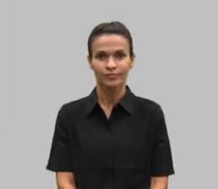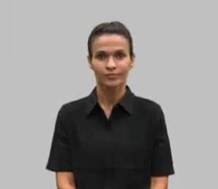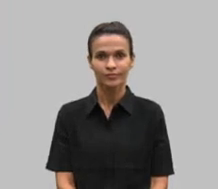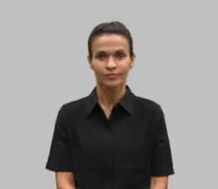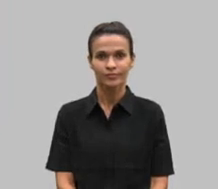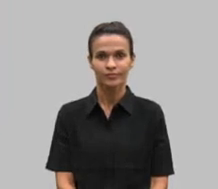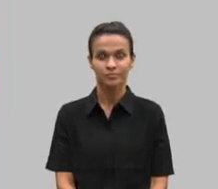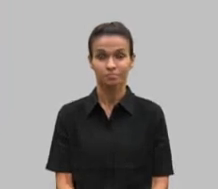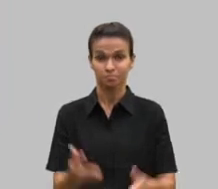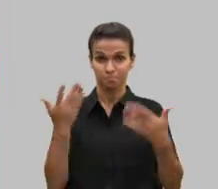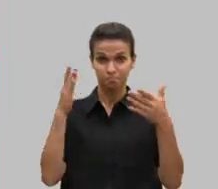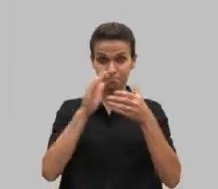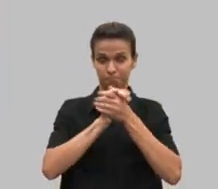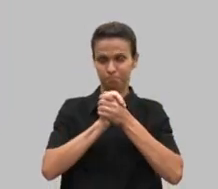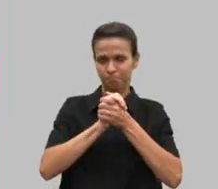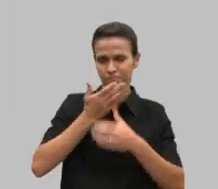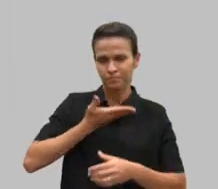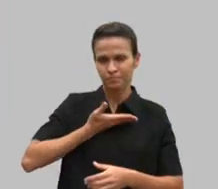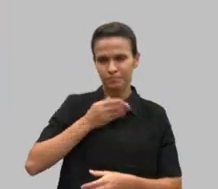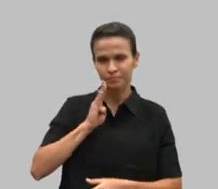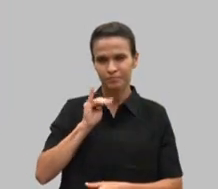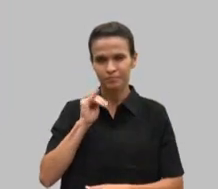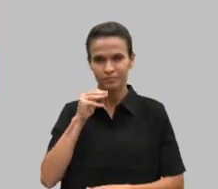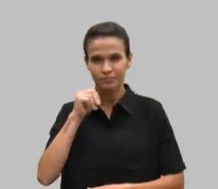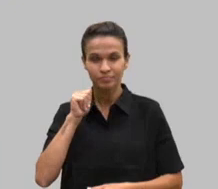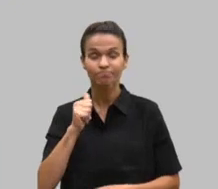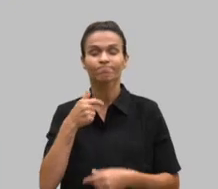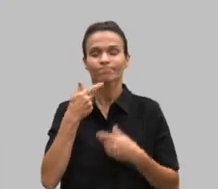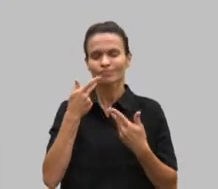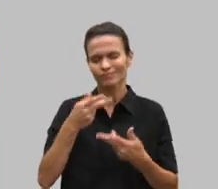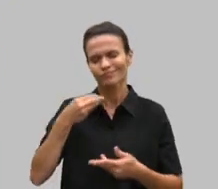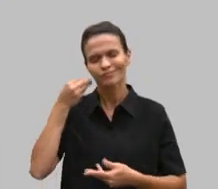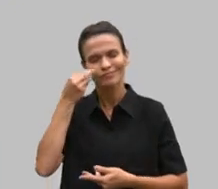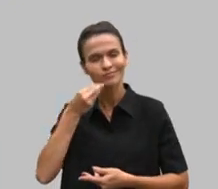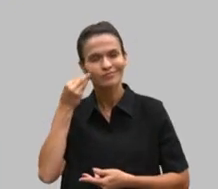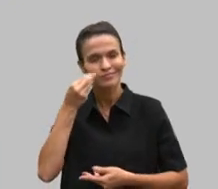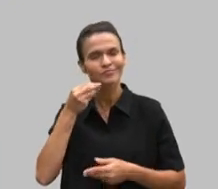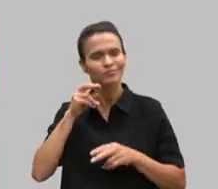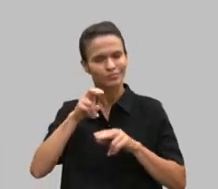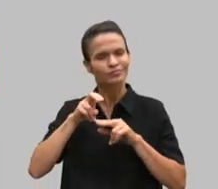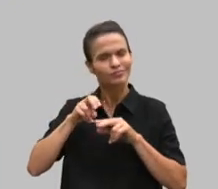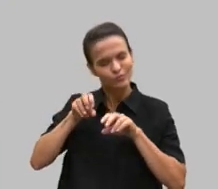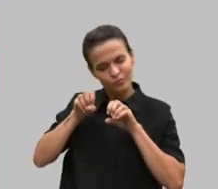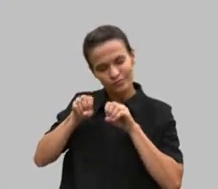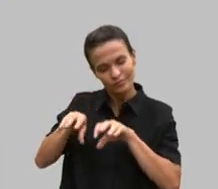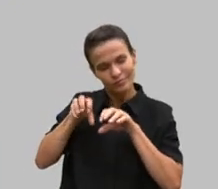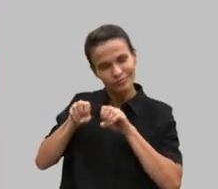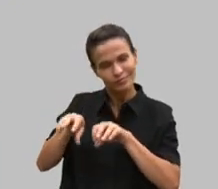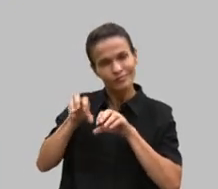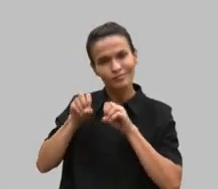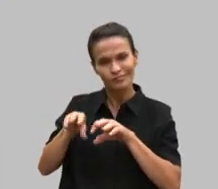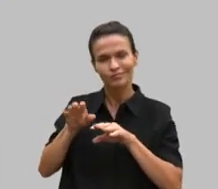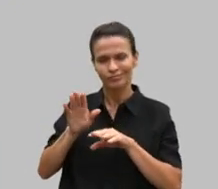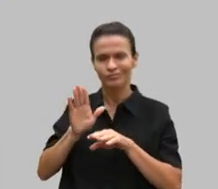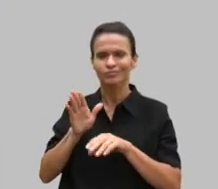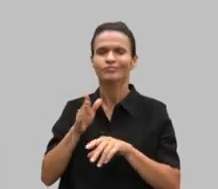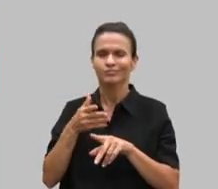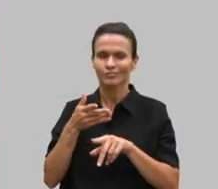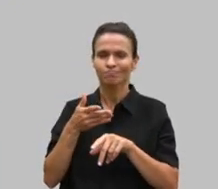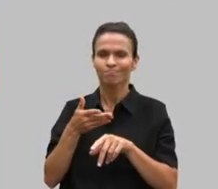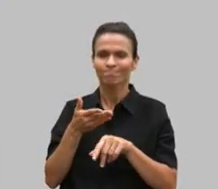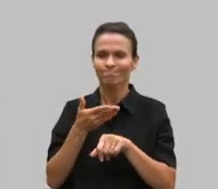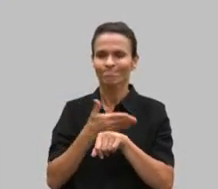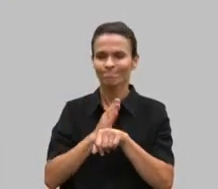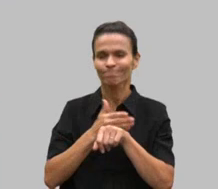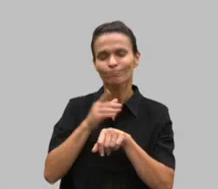Parabéns querida amiga Bia quando disse experiente é pelos ensinamentos que vossa excelência e traz para todos nós aqui